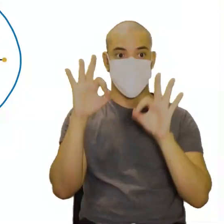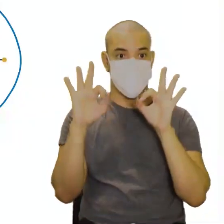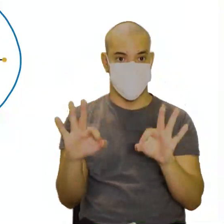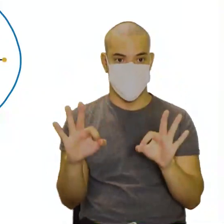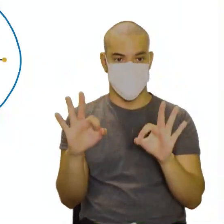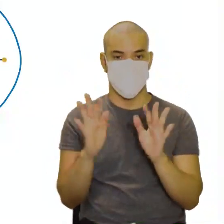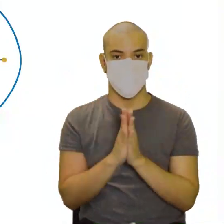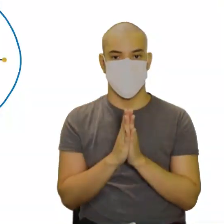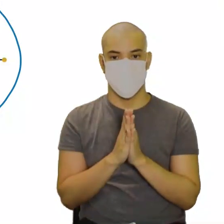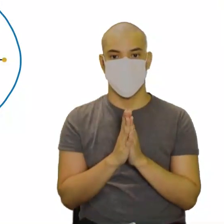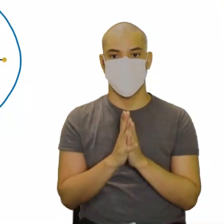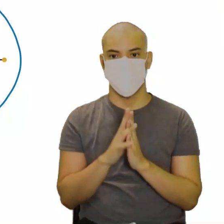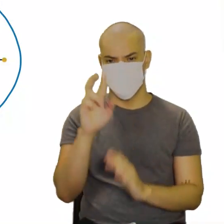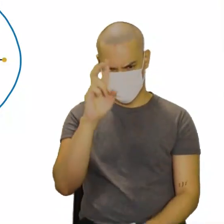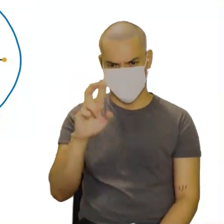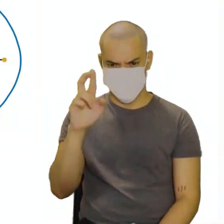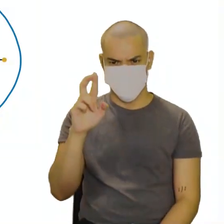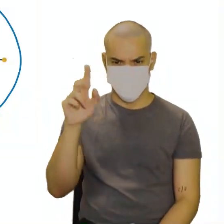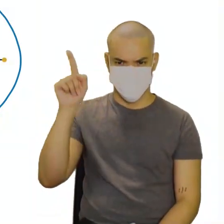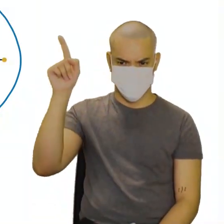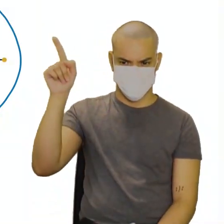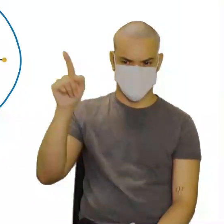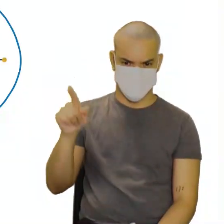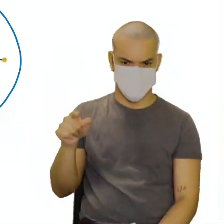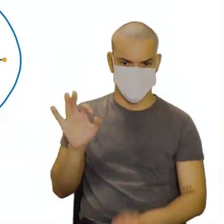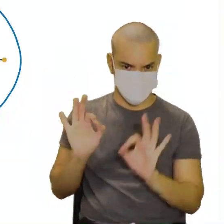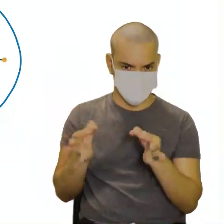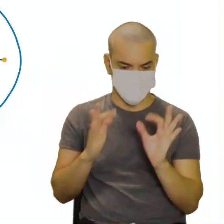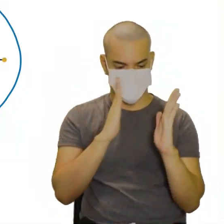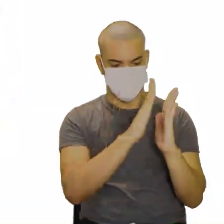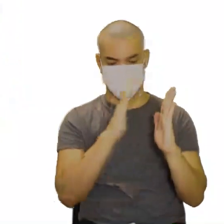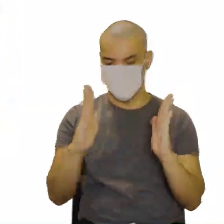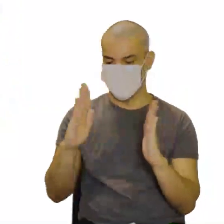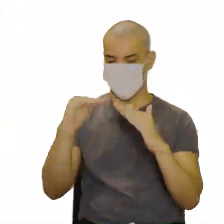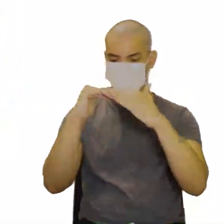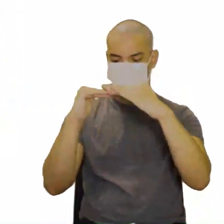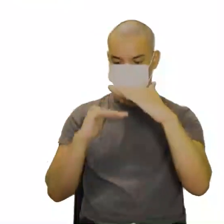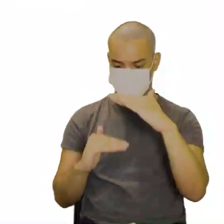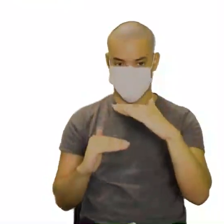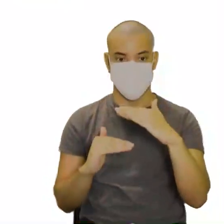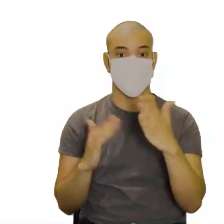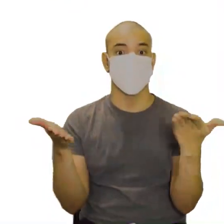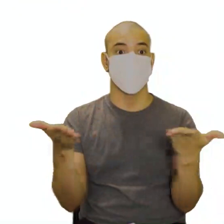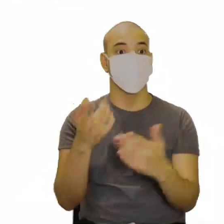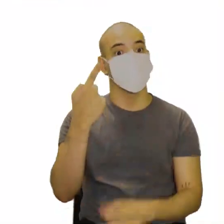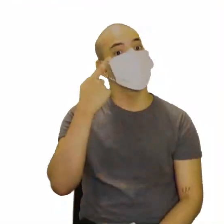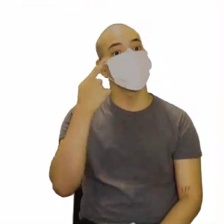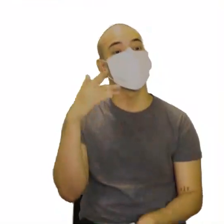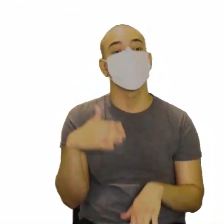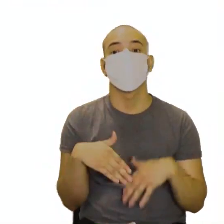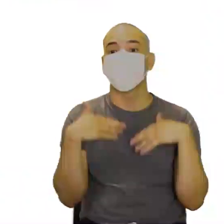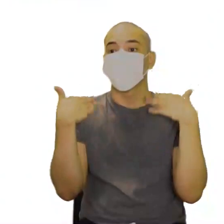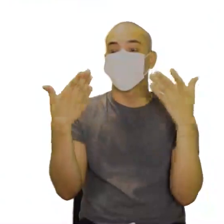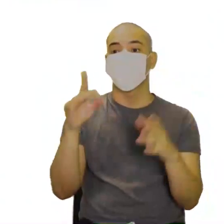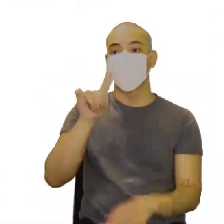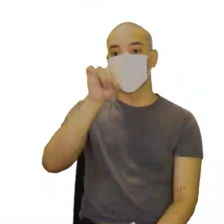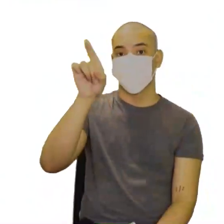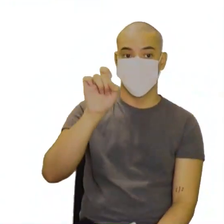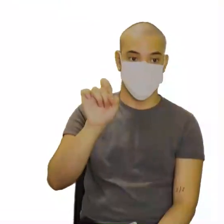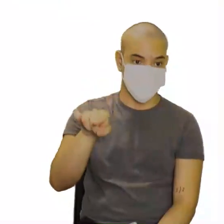correta. Então, observar aqui as pilhas? Ok, série paralelo. Vamos observar as